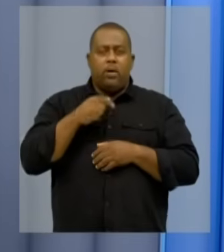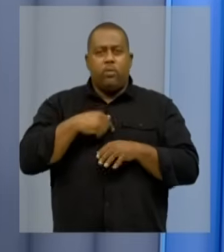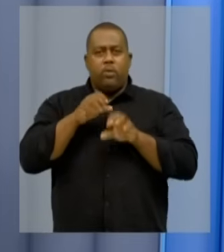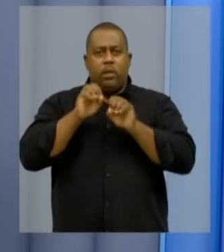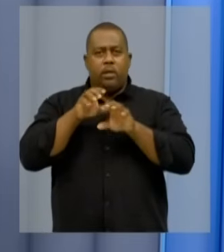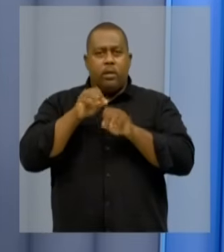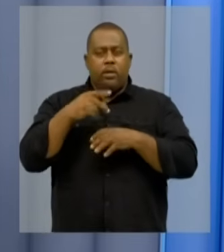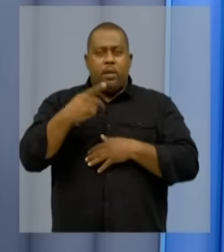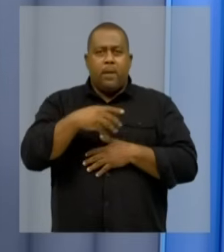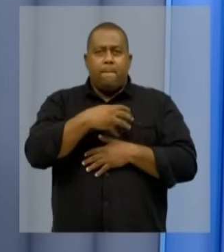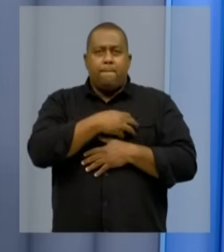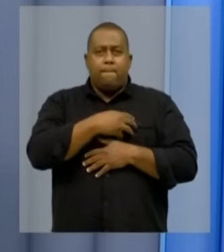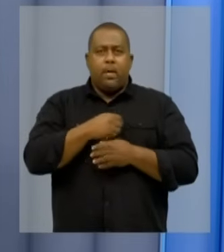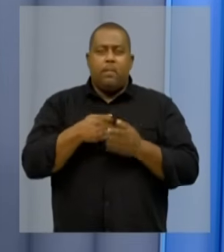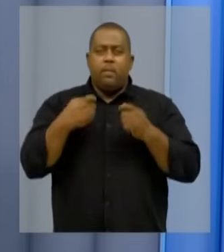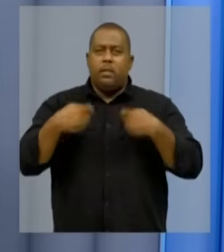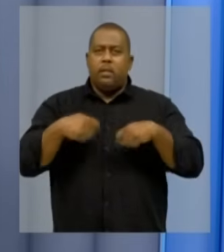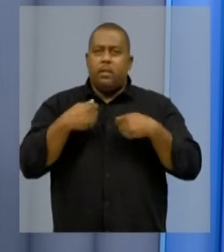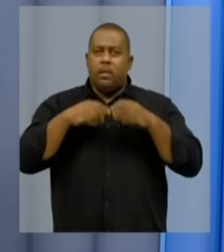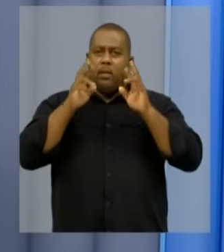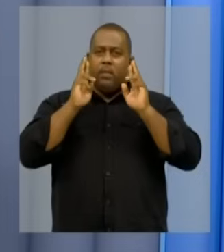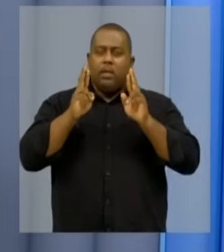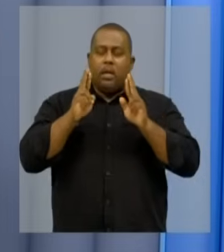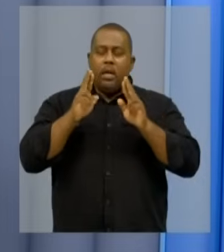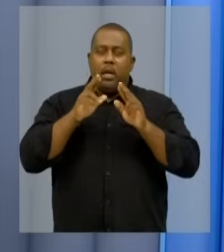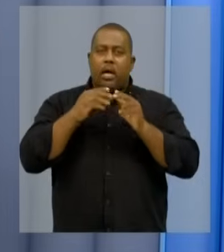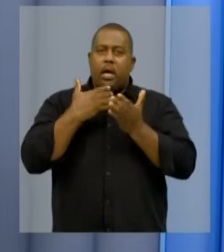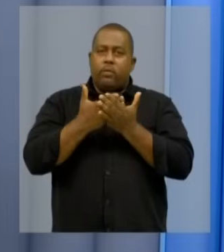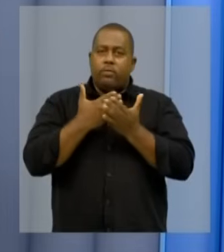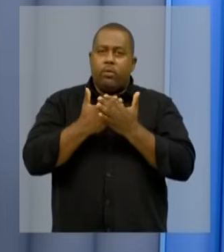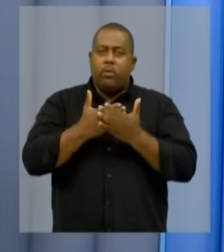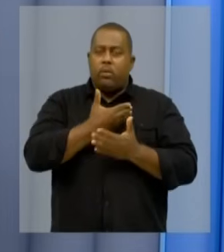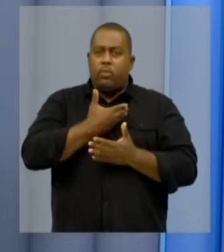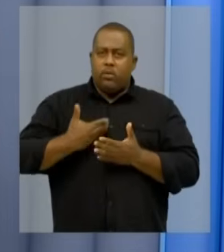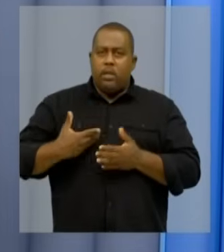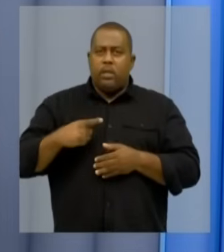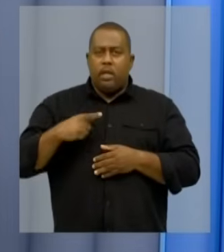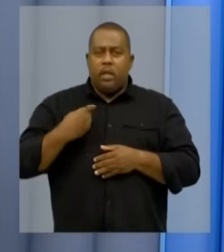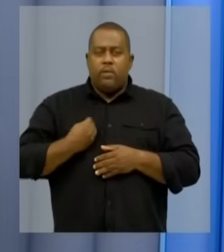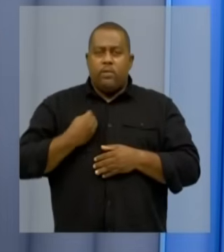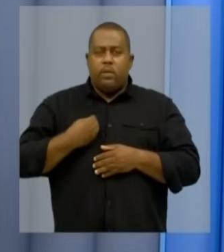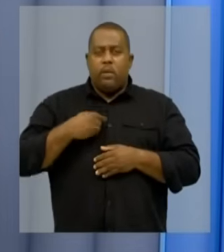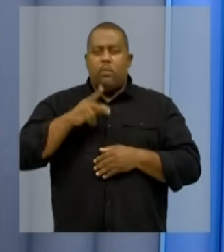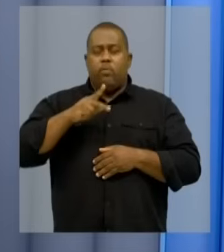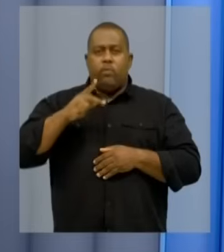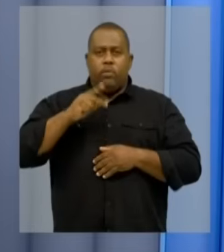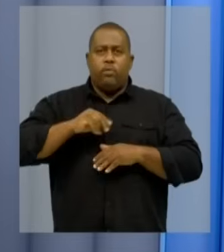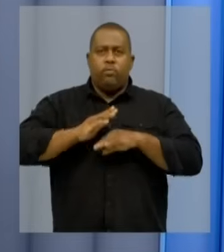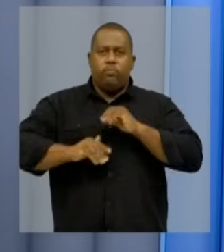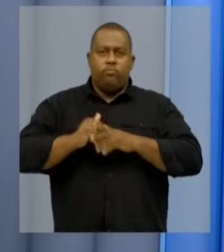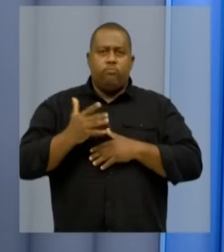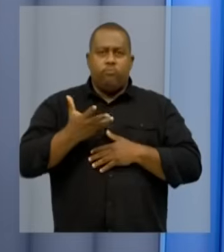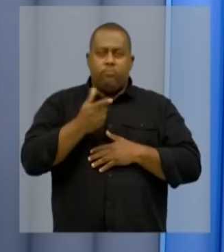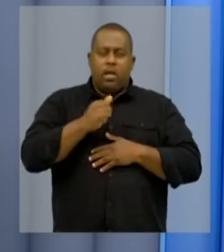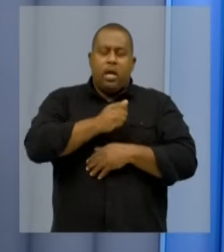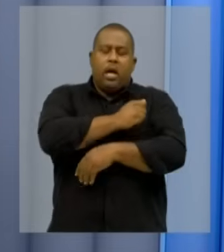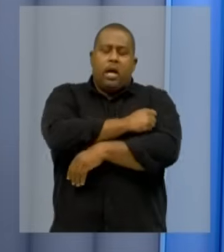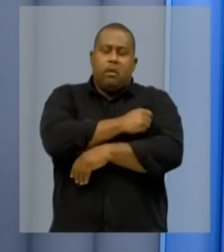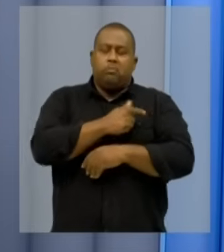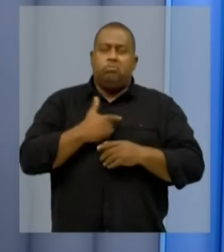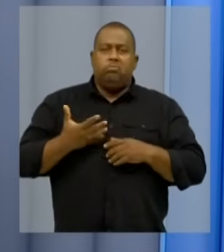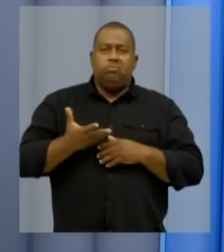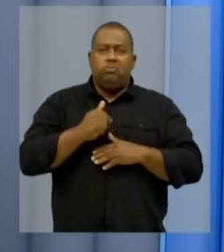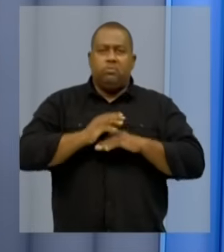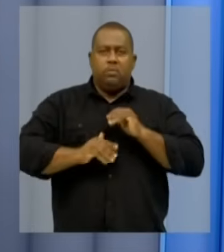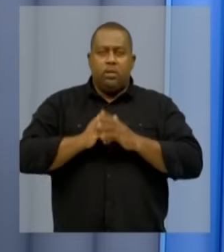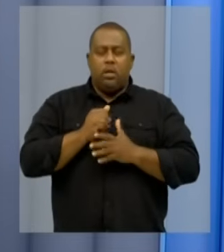baiana, você tem que respeitar a escola pública. Nós temos professores qualificados, estudantes qualificados, e como